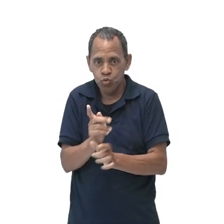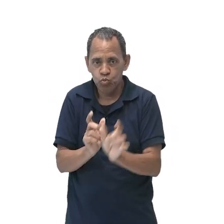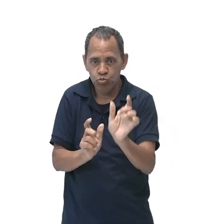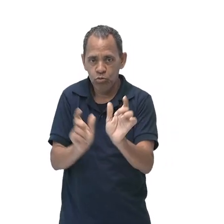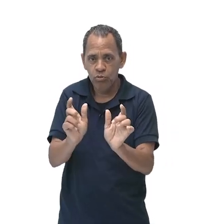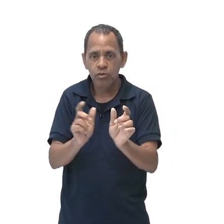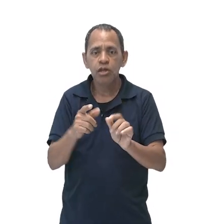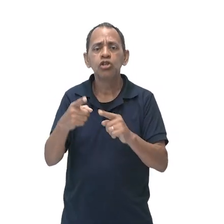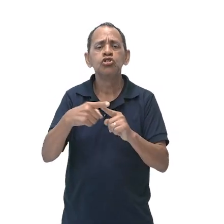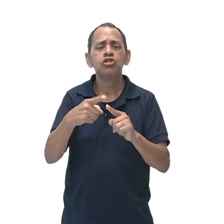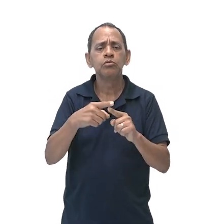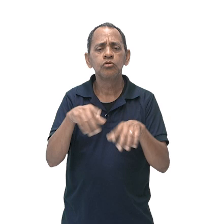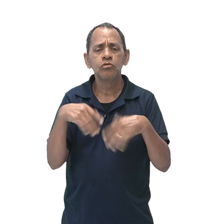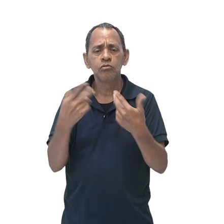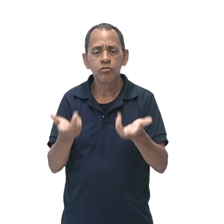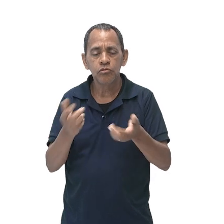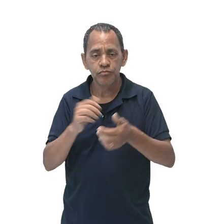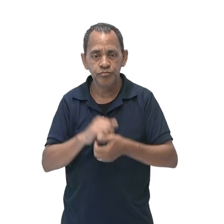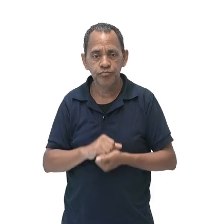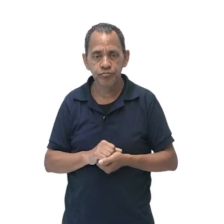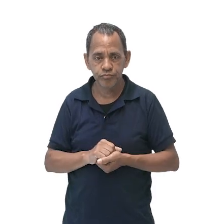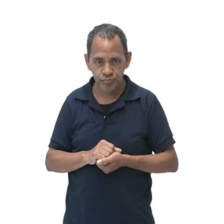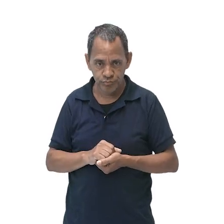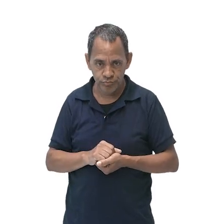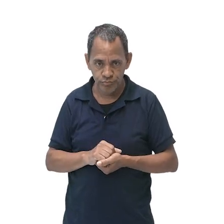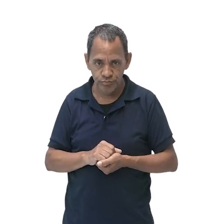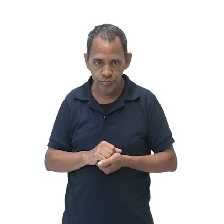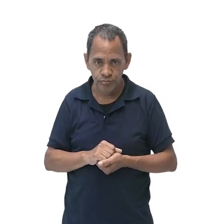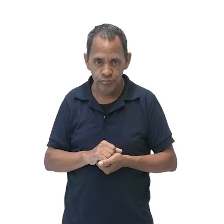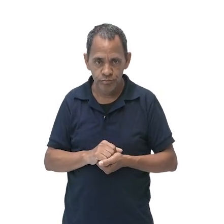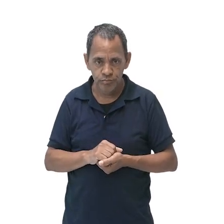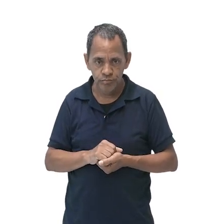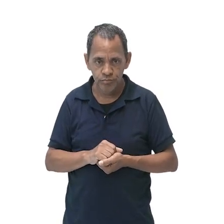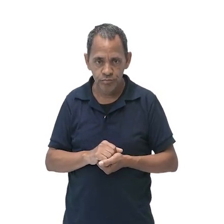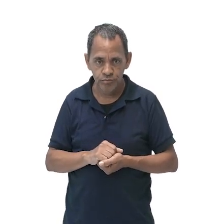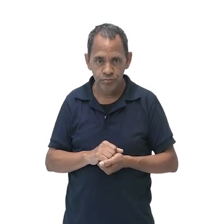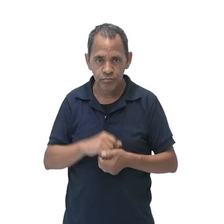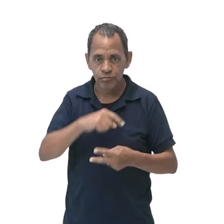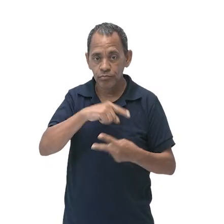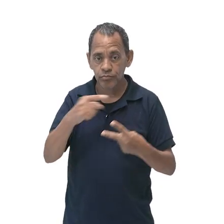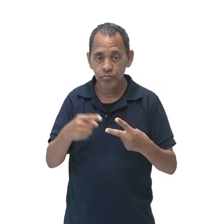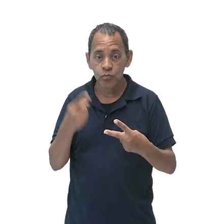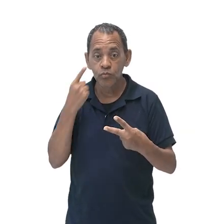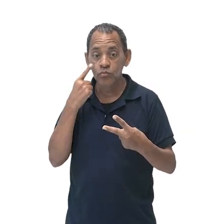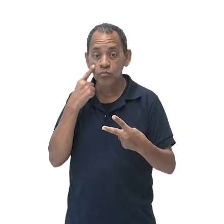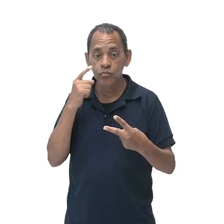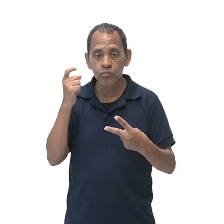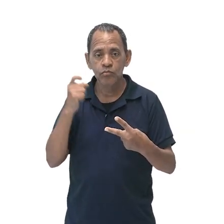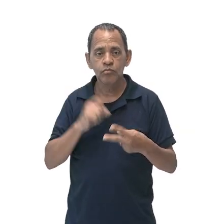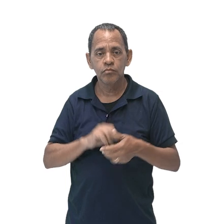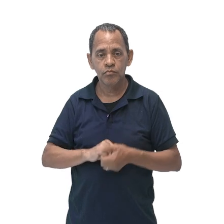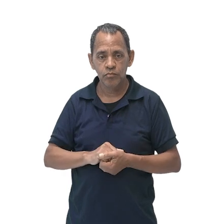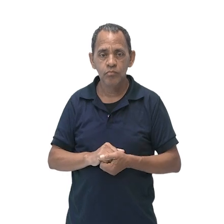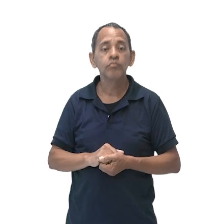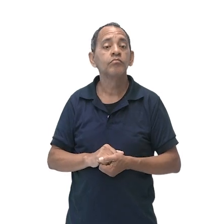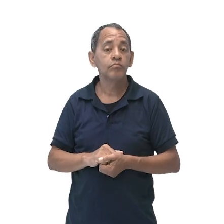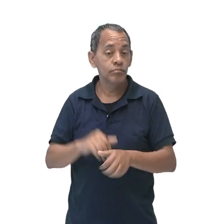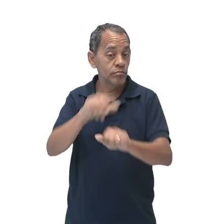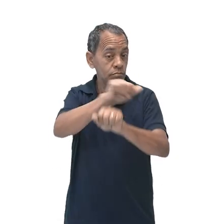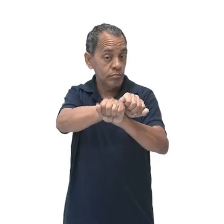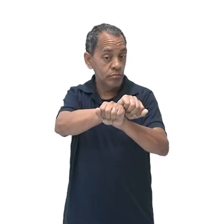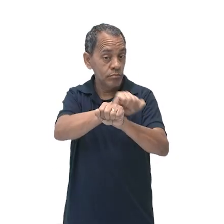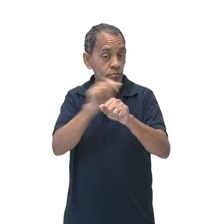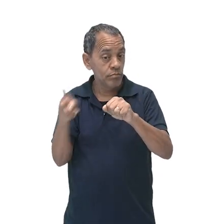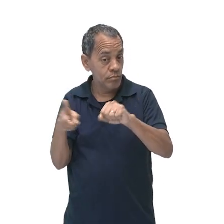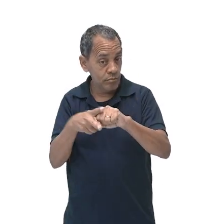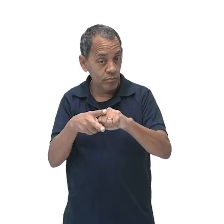são essas? Que palavra é fremente? Que tipo de palavra é a palavra curiosidade? Observem que a palavra fremente é um adjetivo